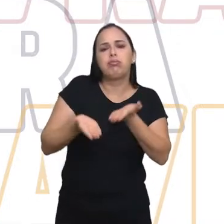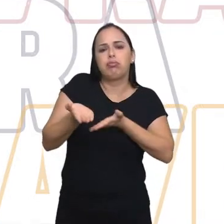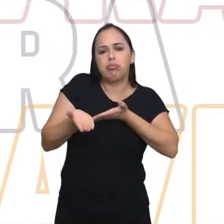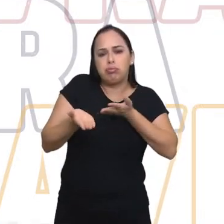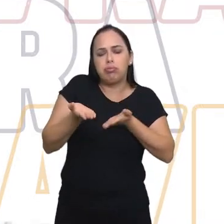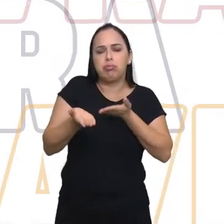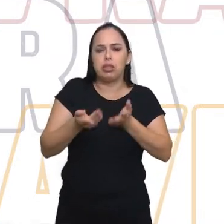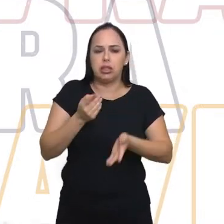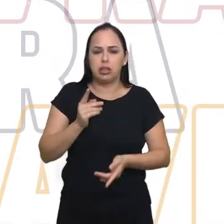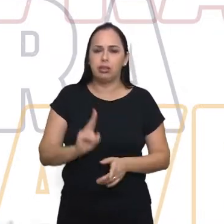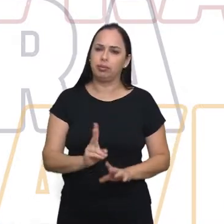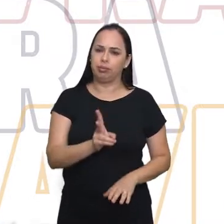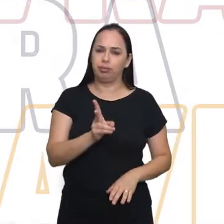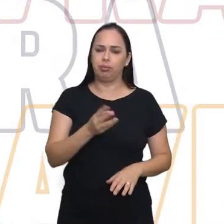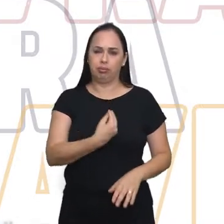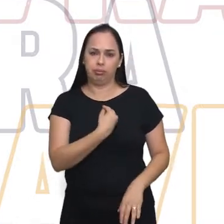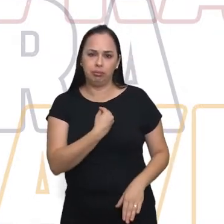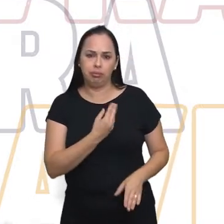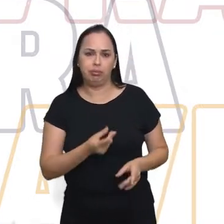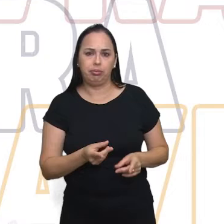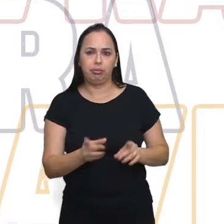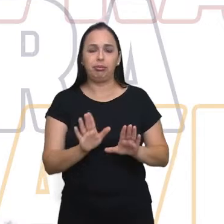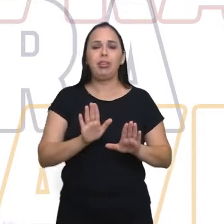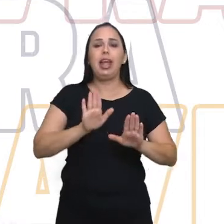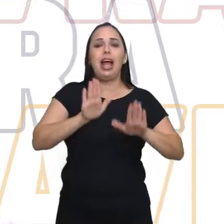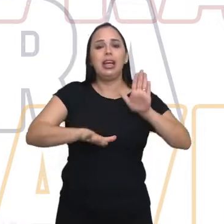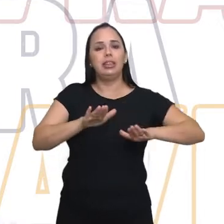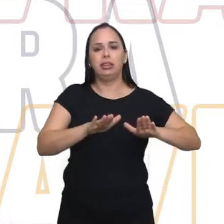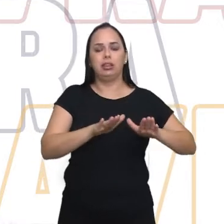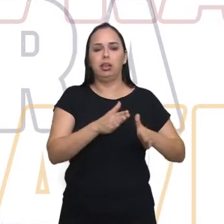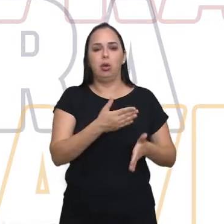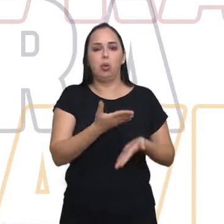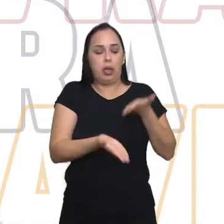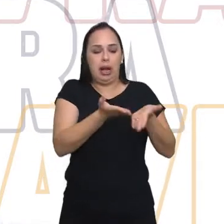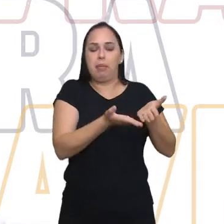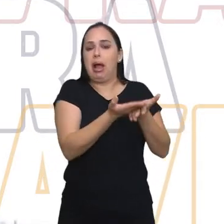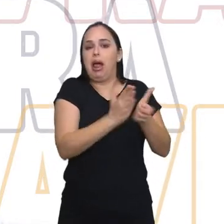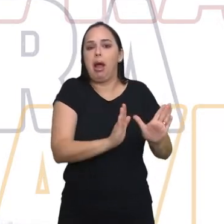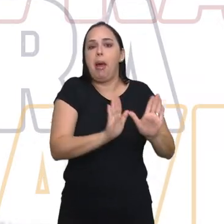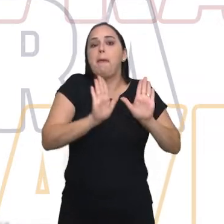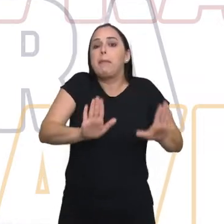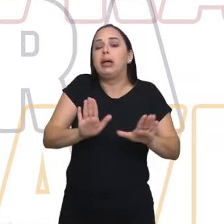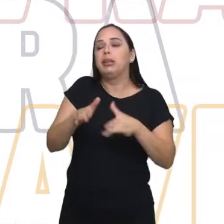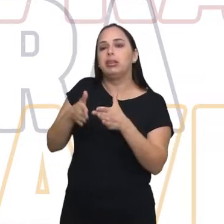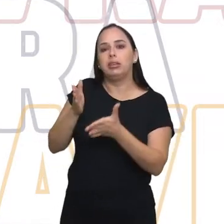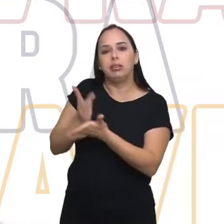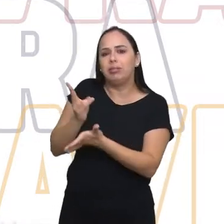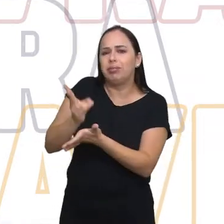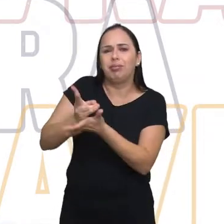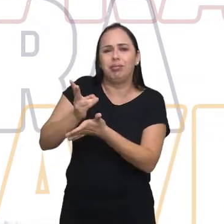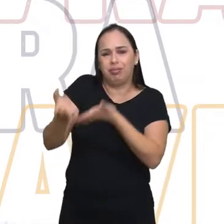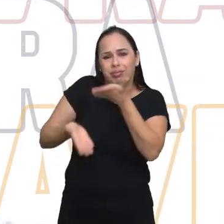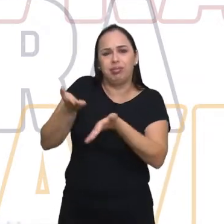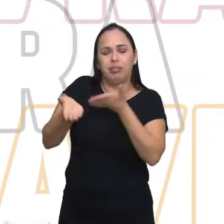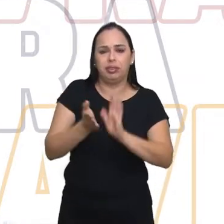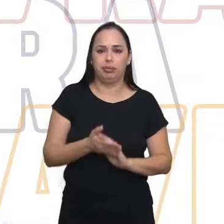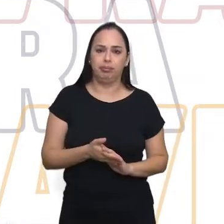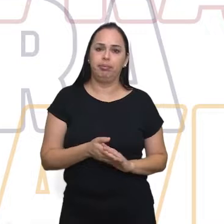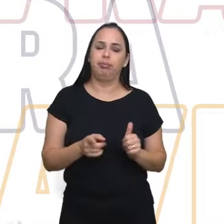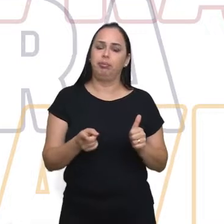tratamento ao longo da vida. Algumas encerram antes desse tratamento, outras durante toda a vida.